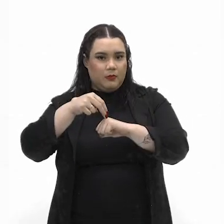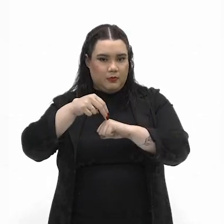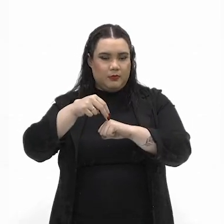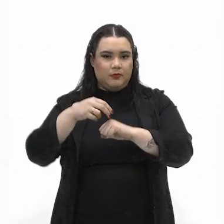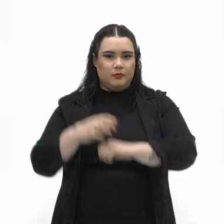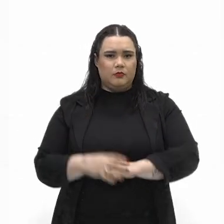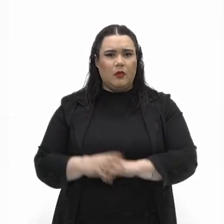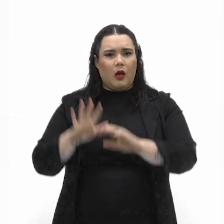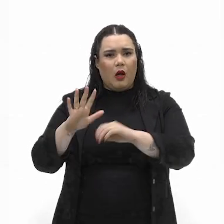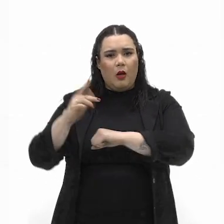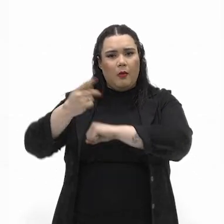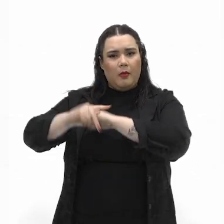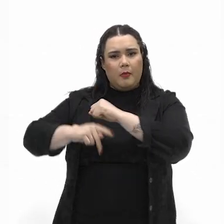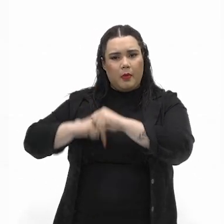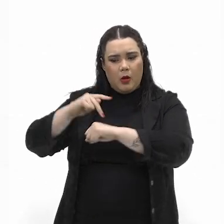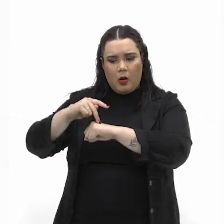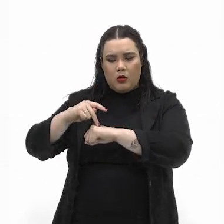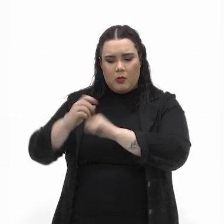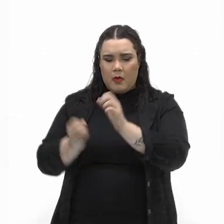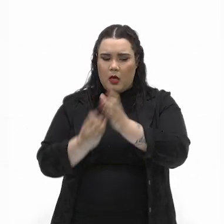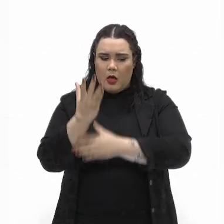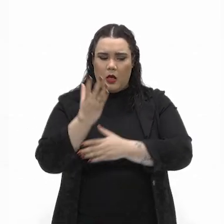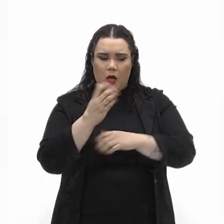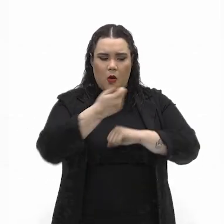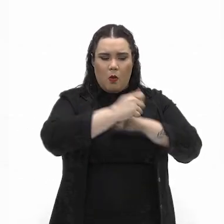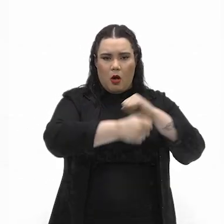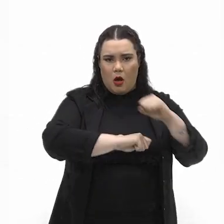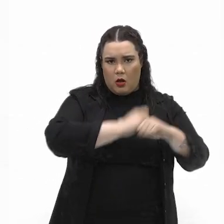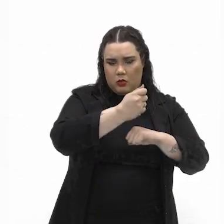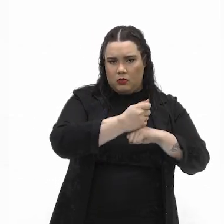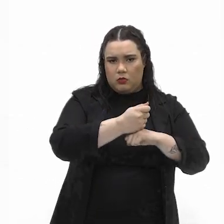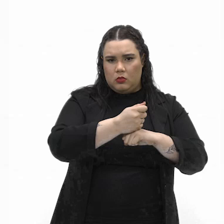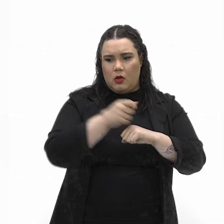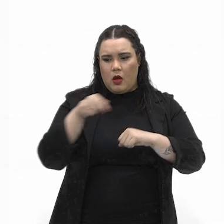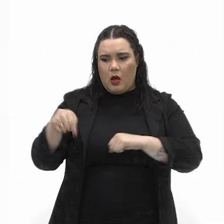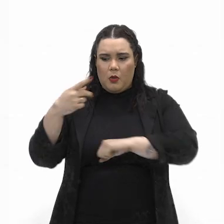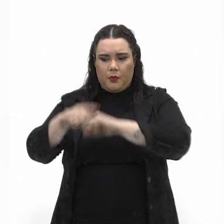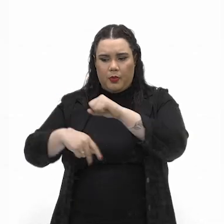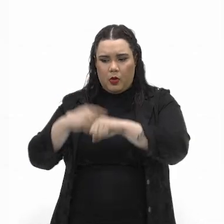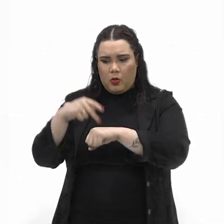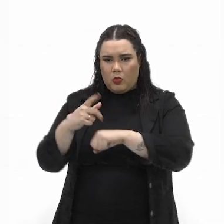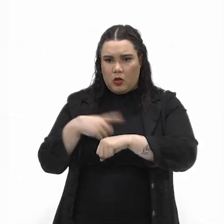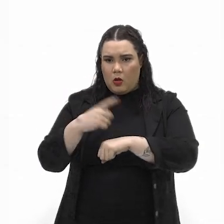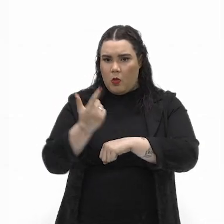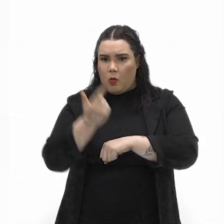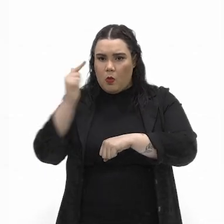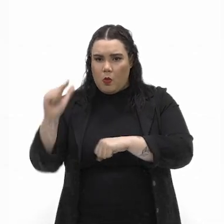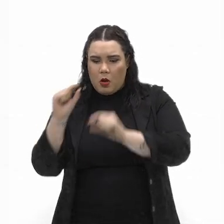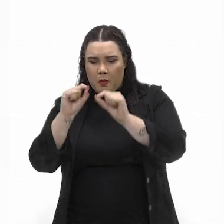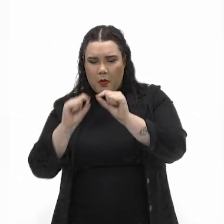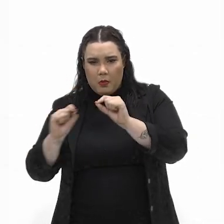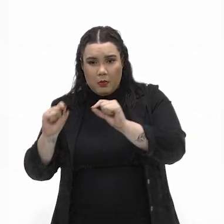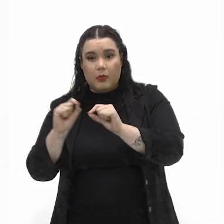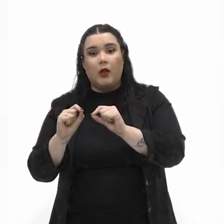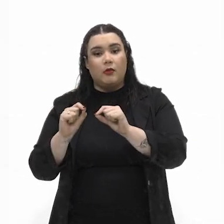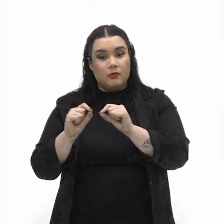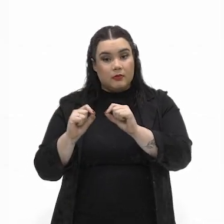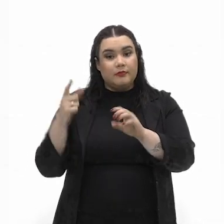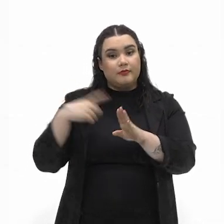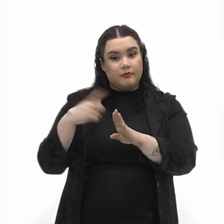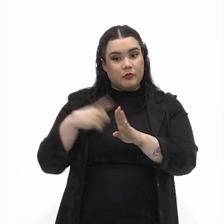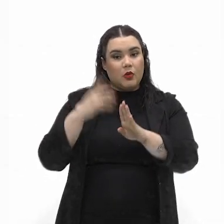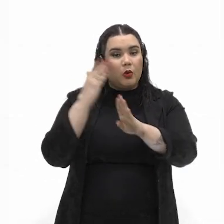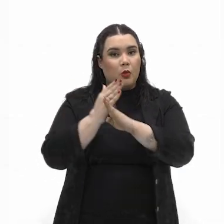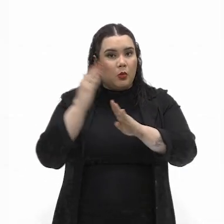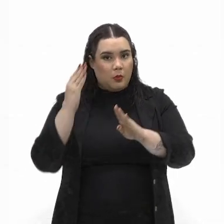o próton, ele forma o átomo. Será que o próton é formado por outras partículas? Sim, pessoal. Descobriram